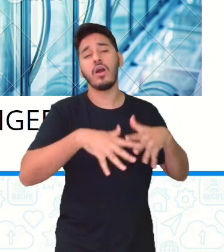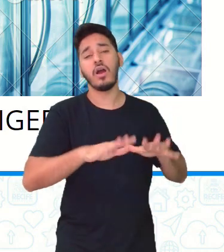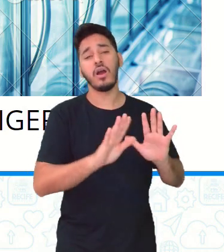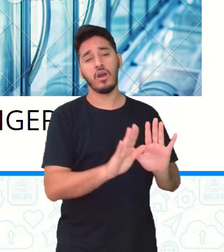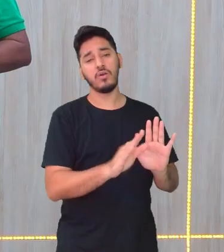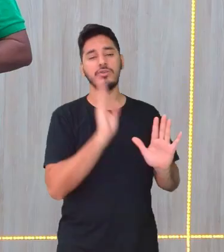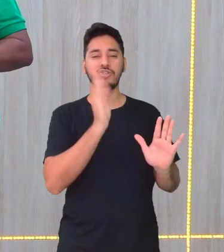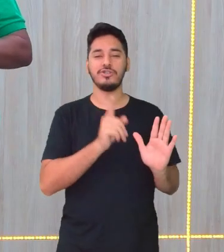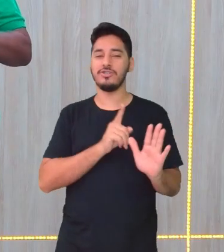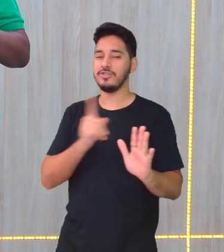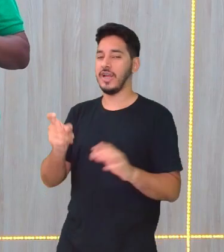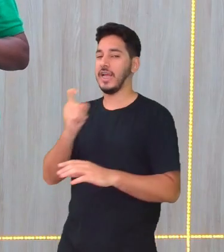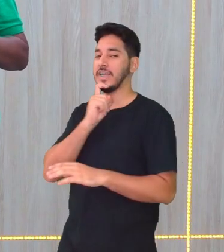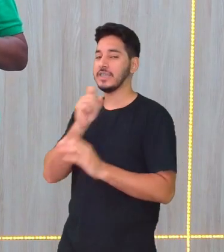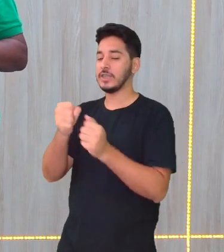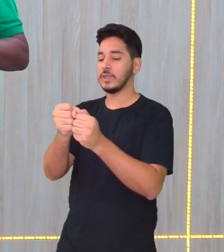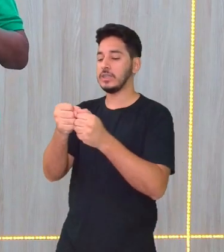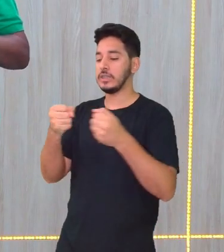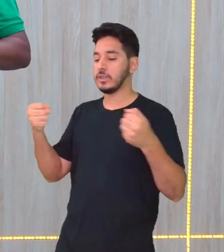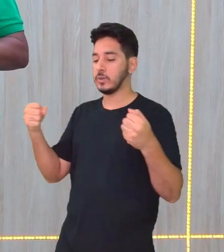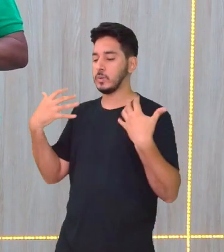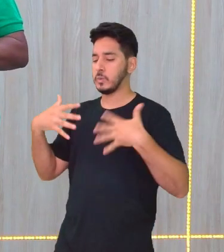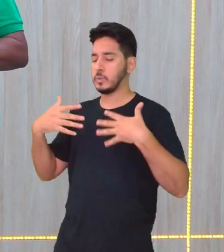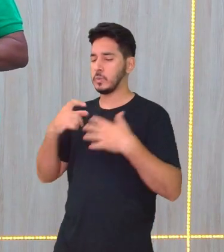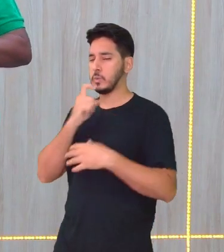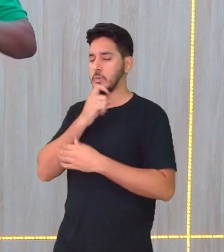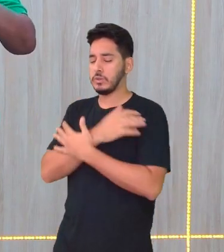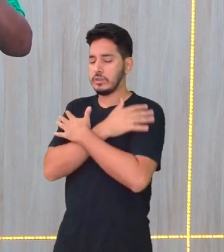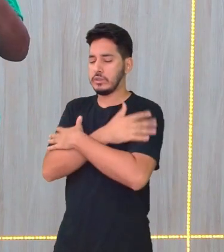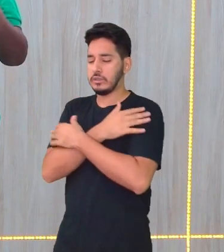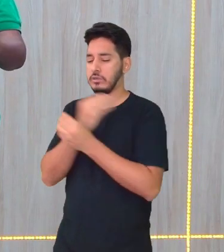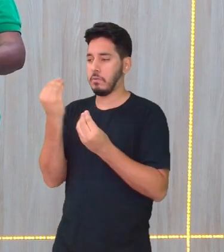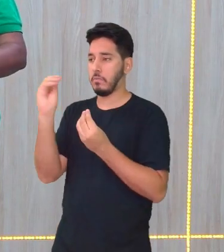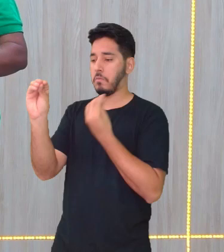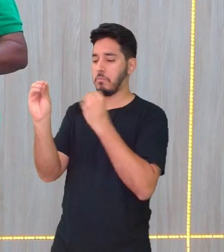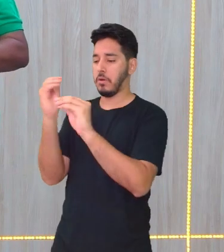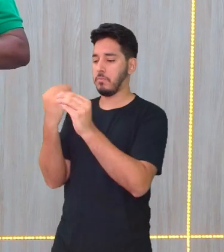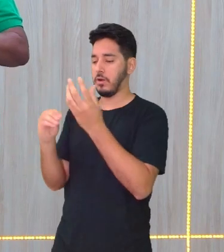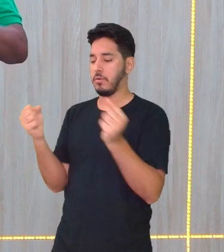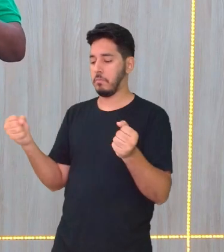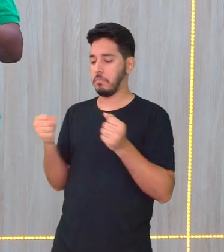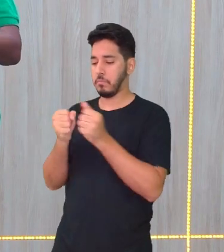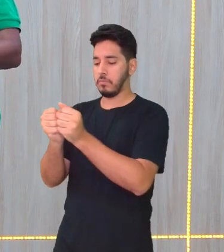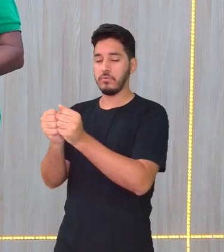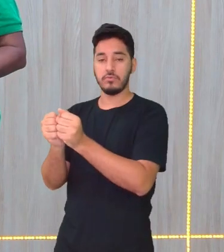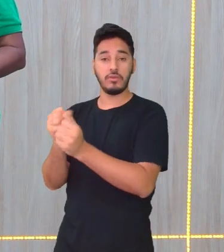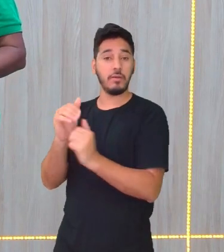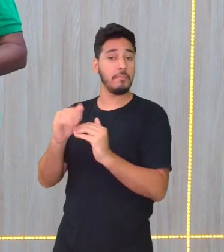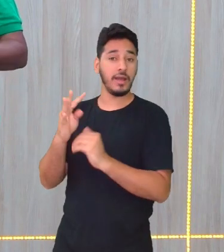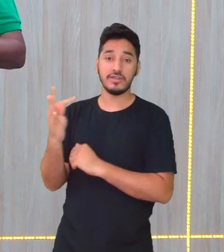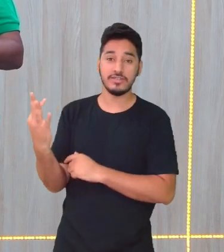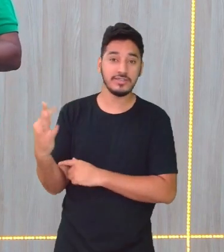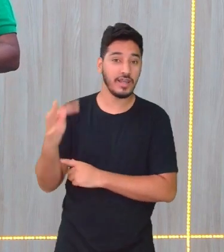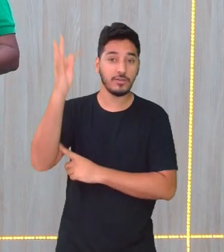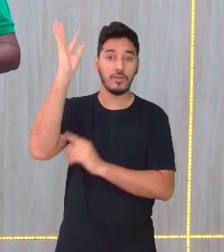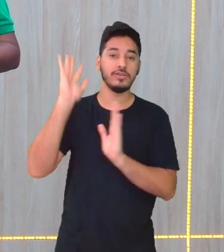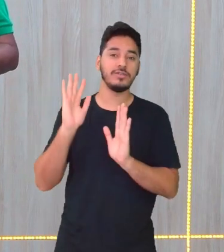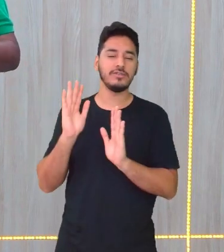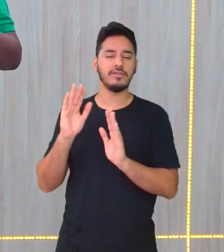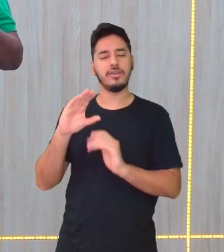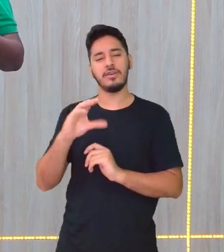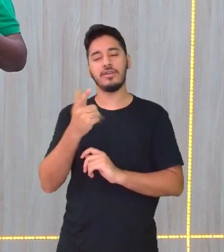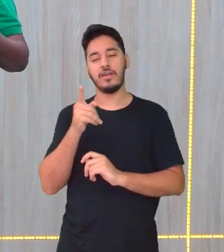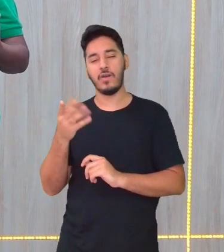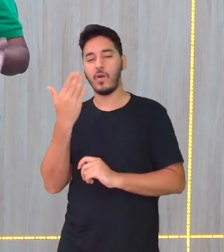Já a refrigeração, aí a gente vê que é usado mais tecnologia e que com certeza esse alimento vai